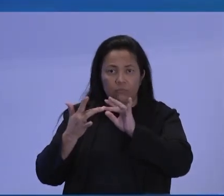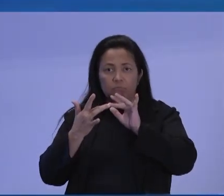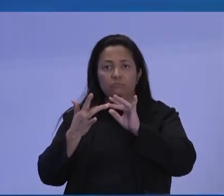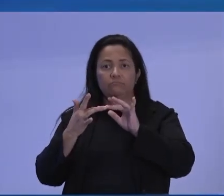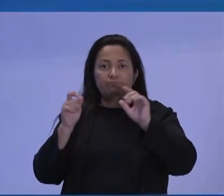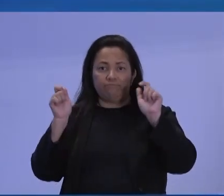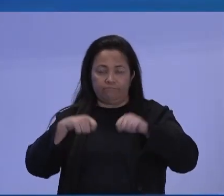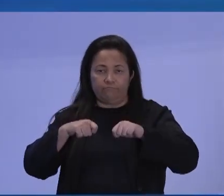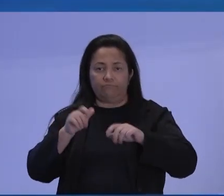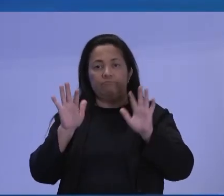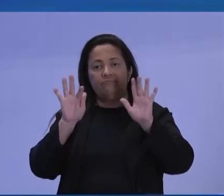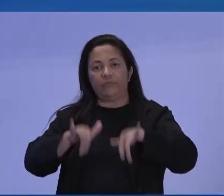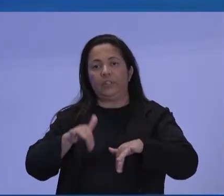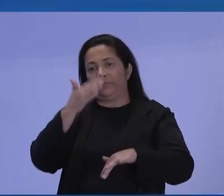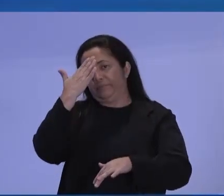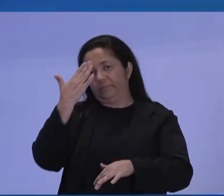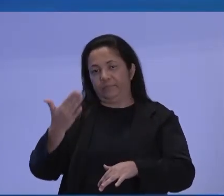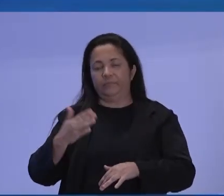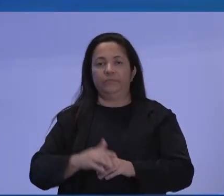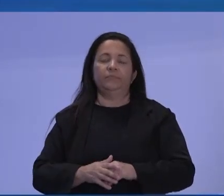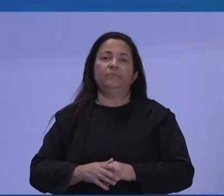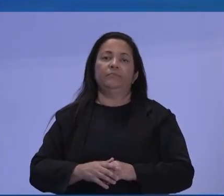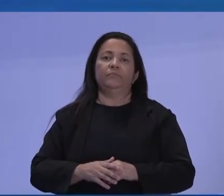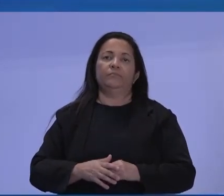e é isso. Obrigada.